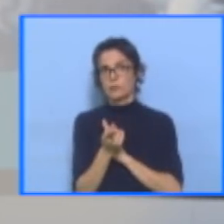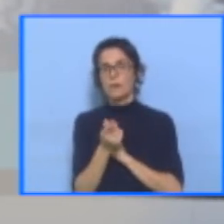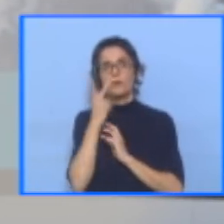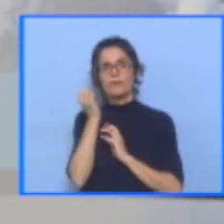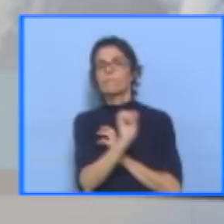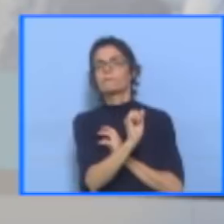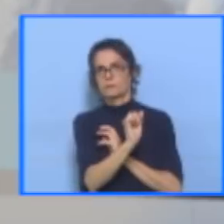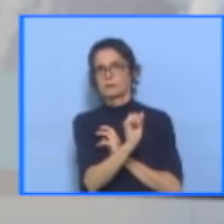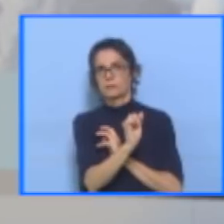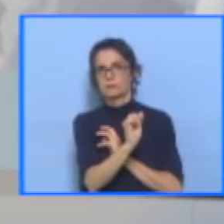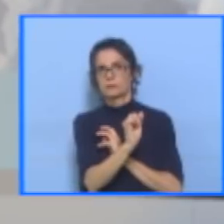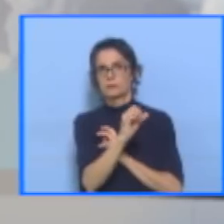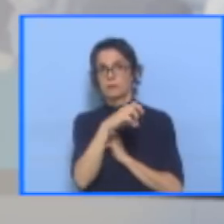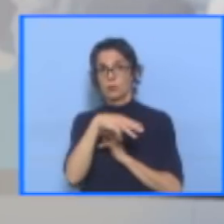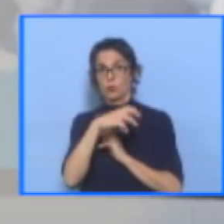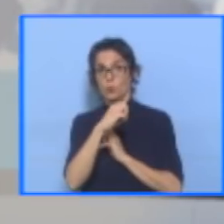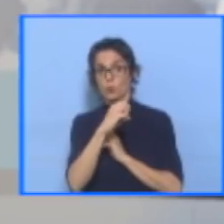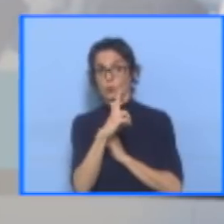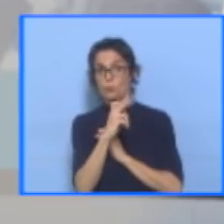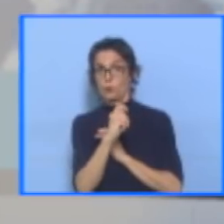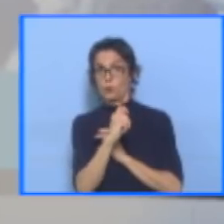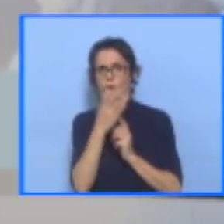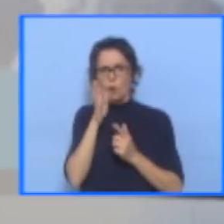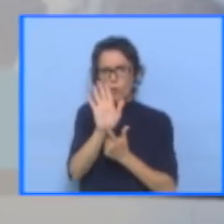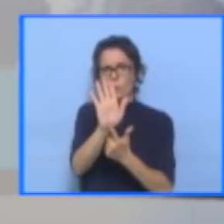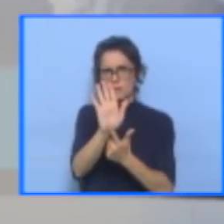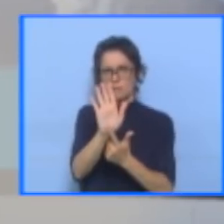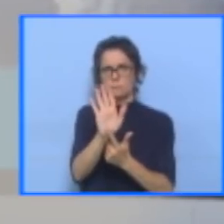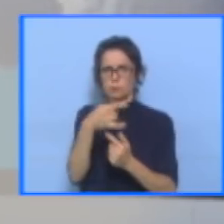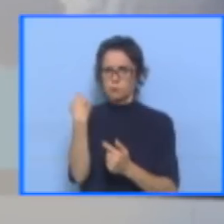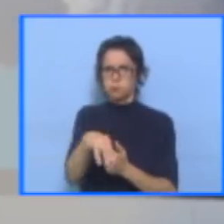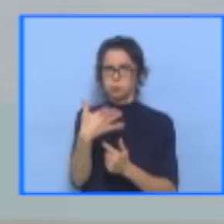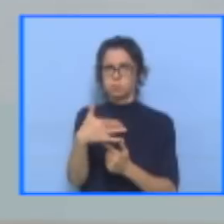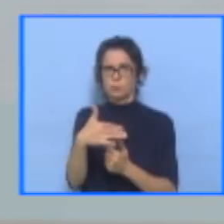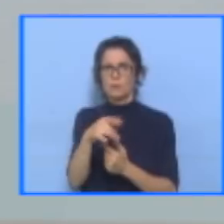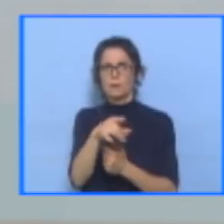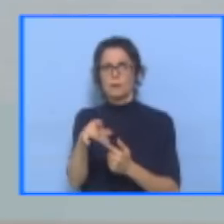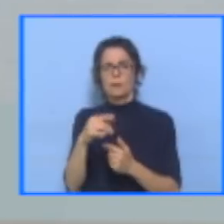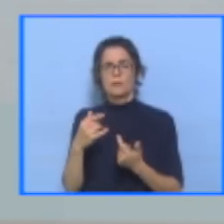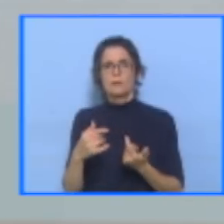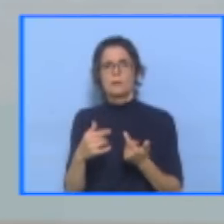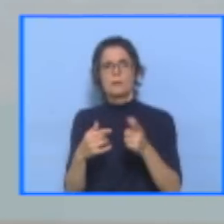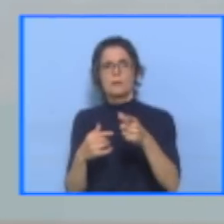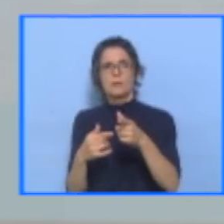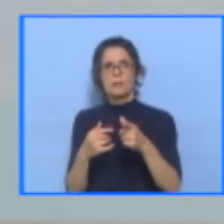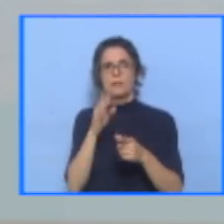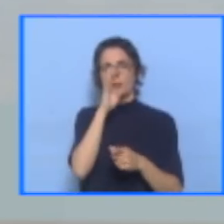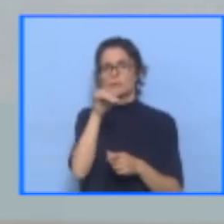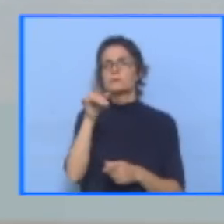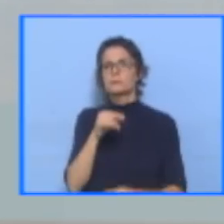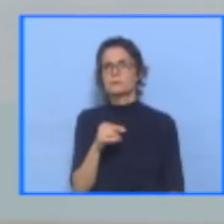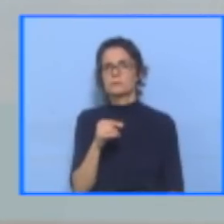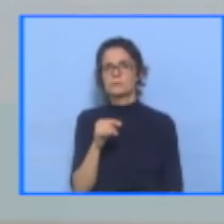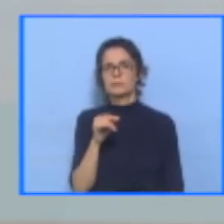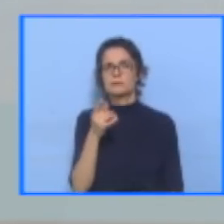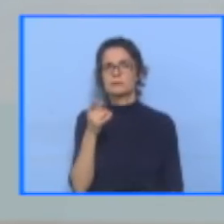grande exemplo e certamente que foi isso que foi levado em conta quando ele foi elevado aos altares. E se tivesse que apontar uma